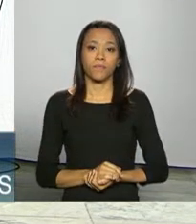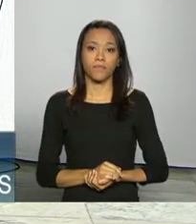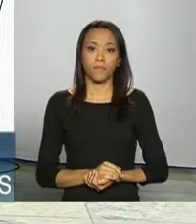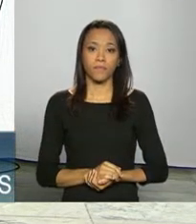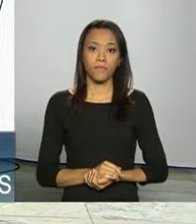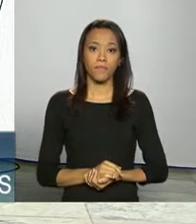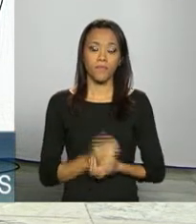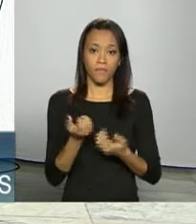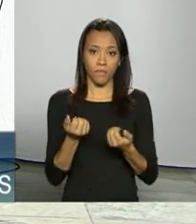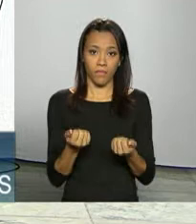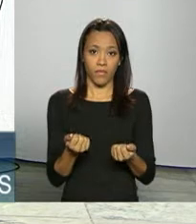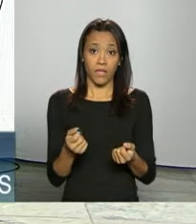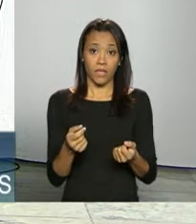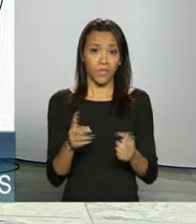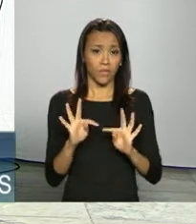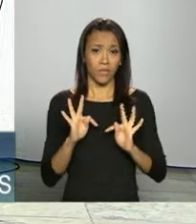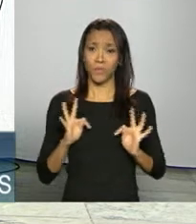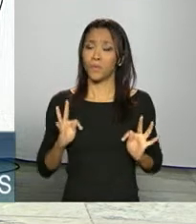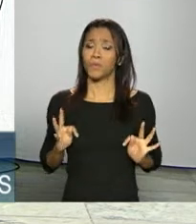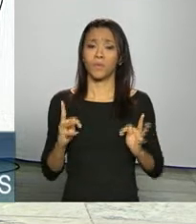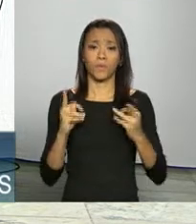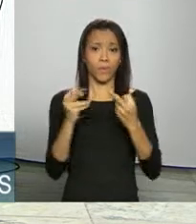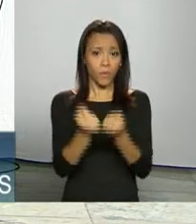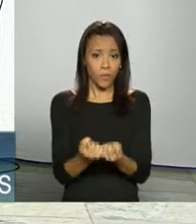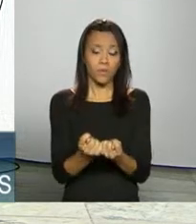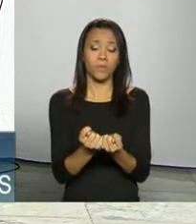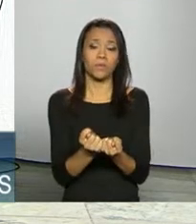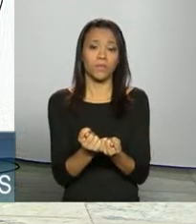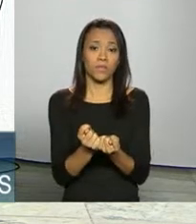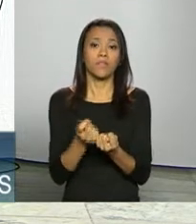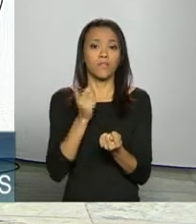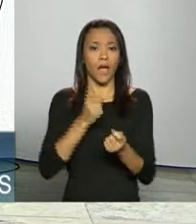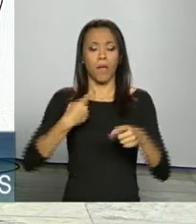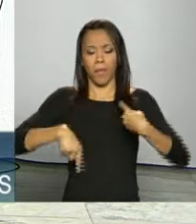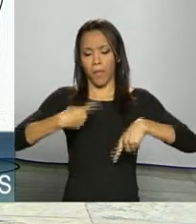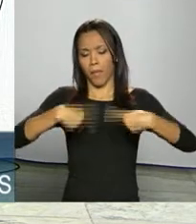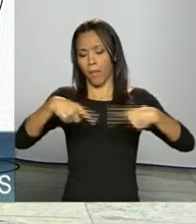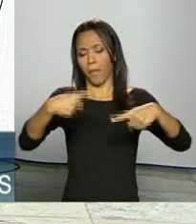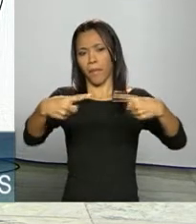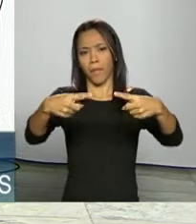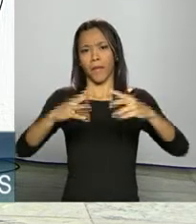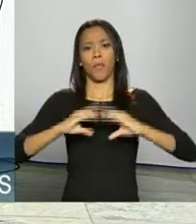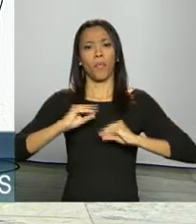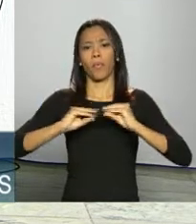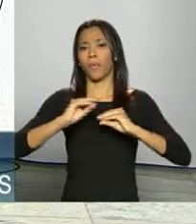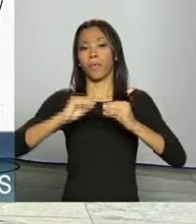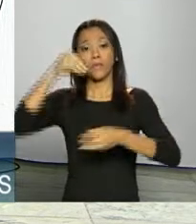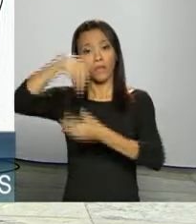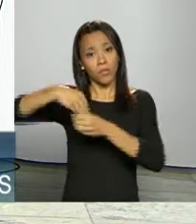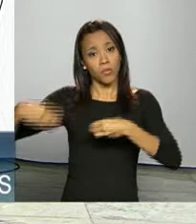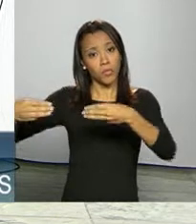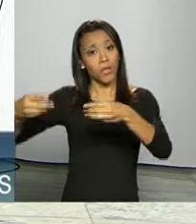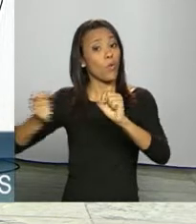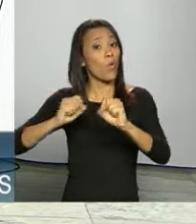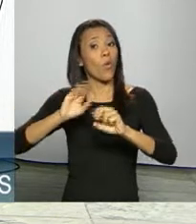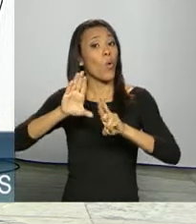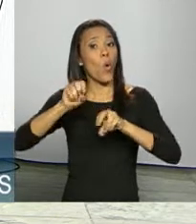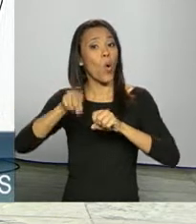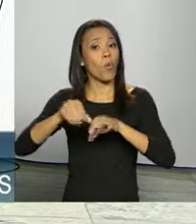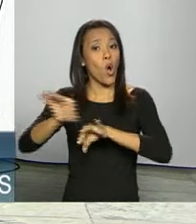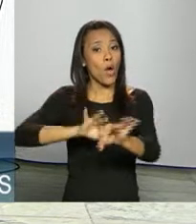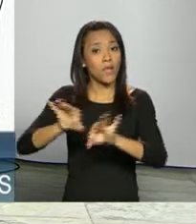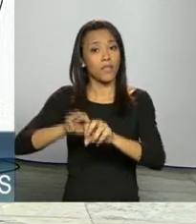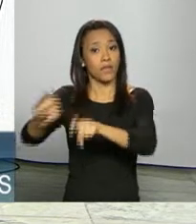junto Plano Nacional de saneamento em todos esses aprendizados onde estão sendo discutido pelos Ministérios como que nós nos preparamos Avicultura